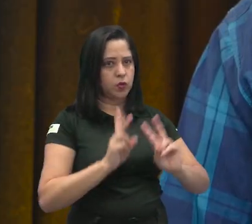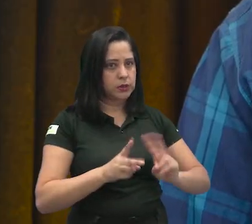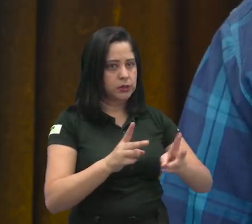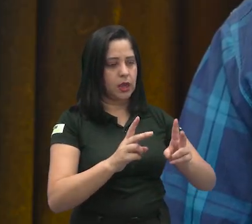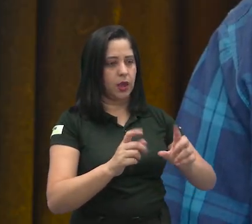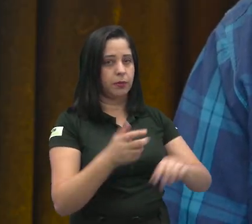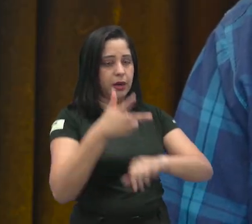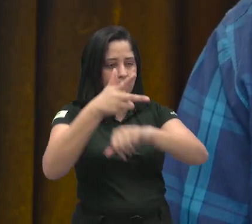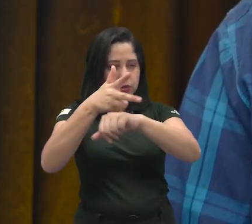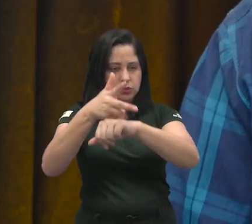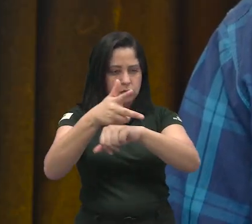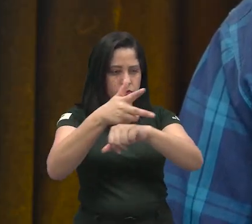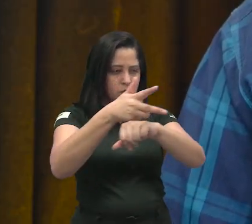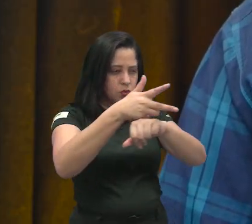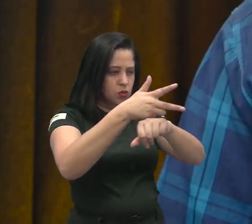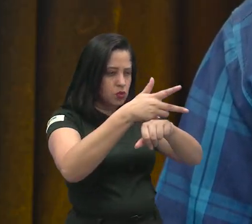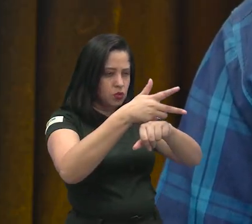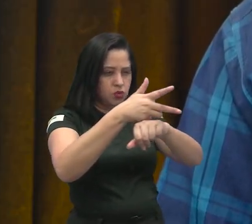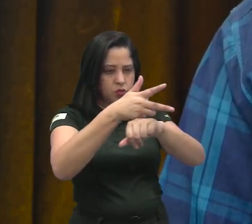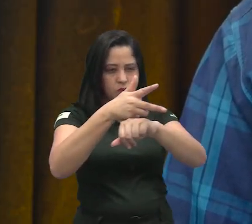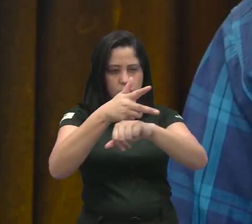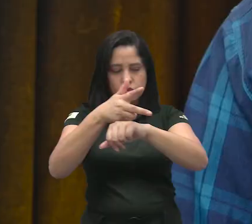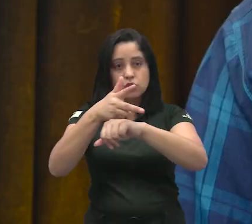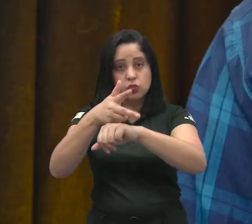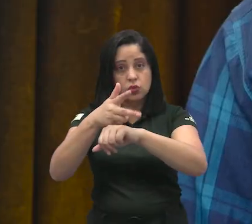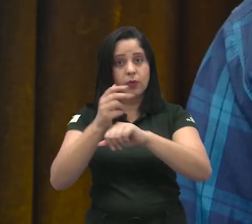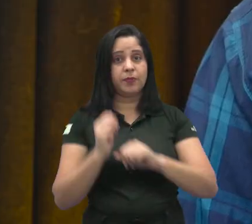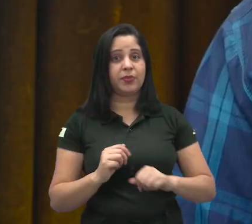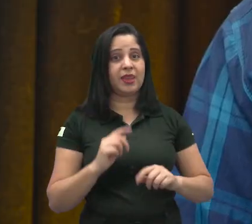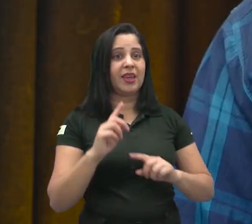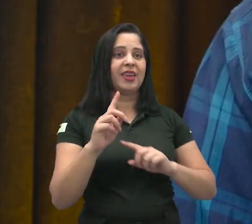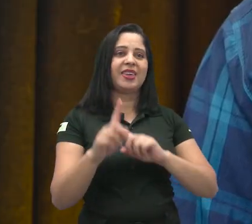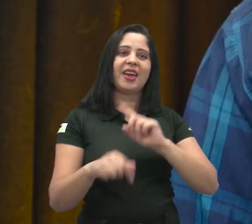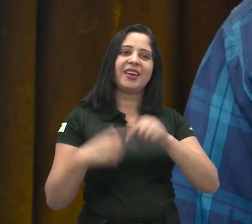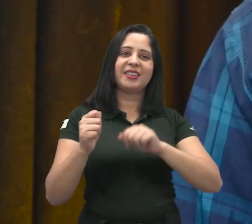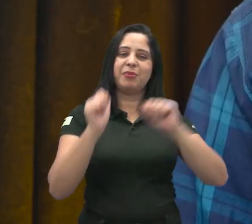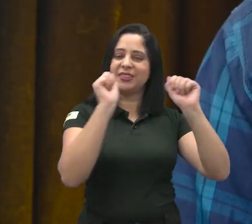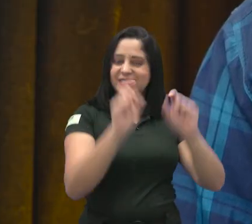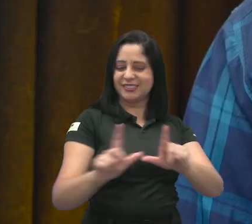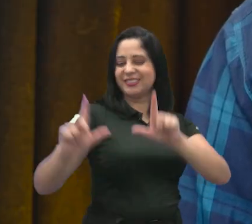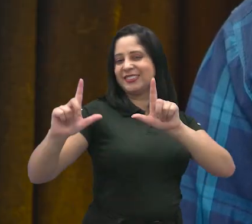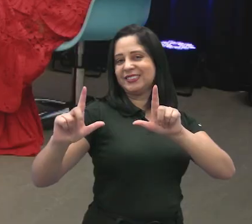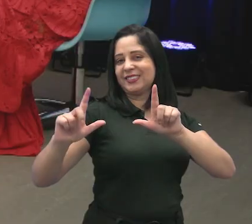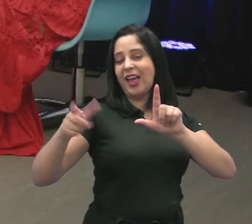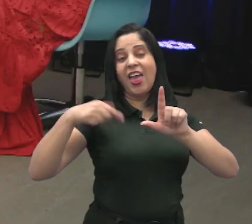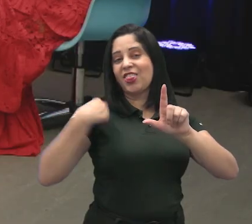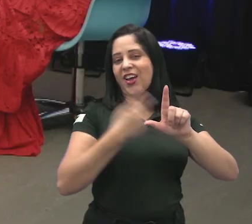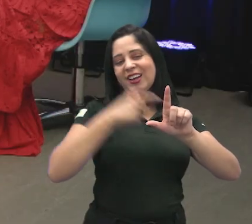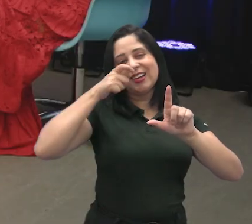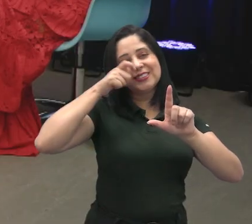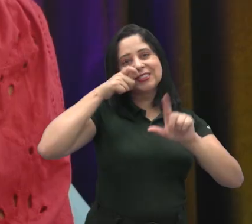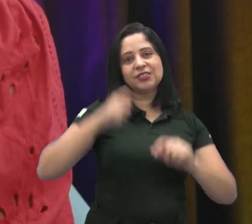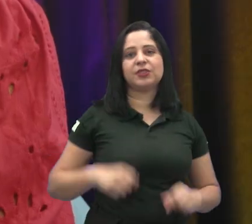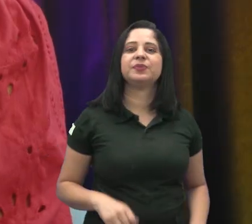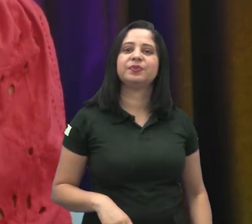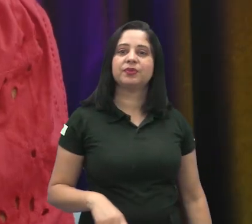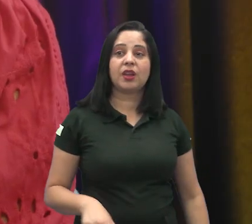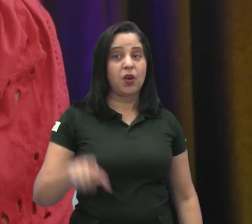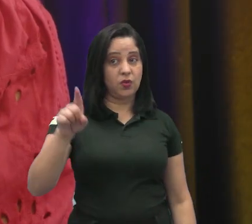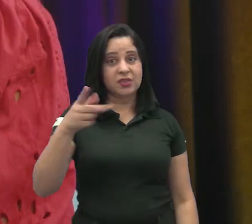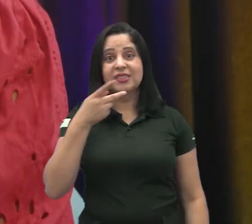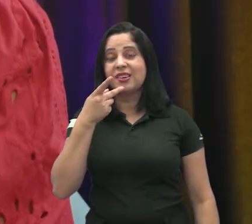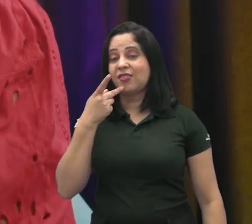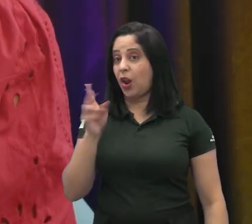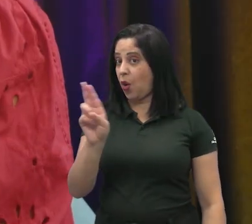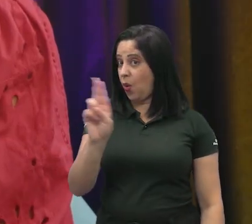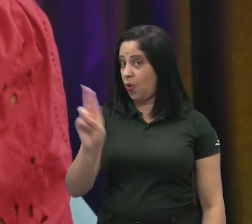eles precisam, do jeito que eles querem apresentar. E depois é o resultado que a gente vê na tela. E foi muito legal você tocar no nome dos meninos aí